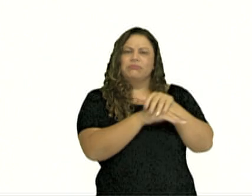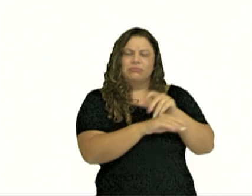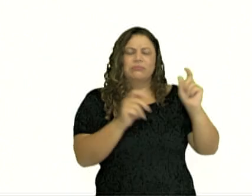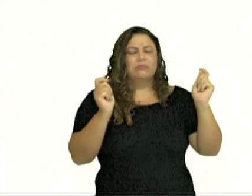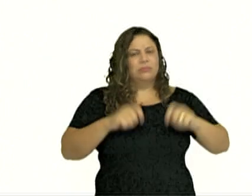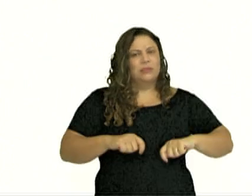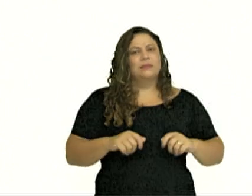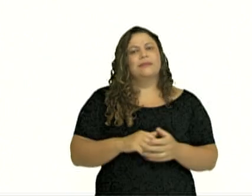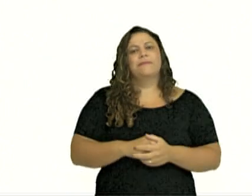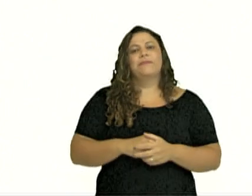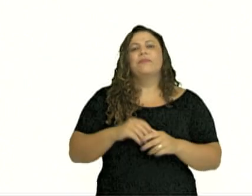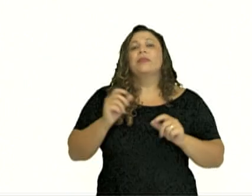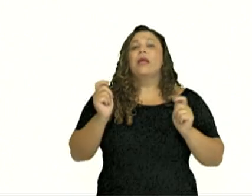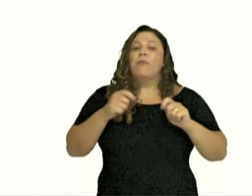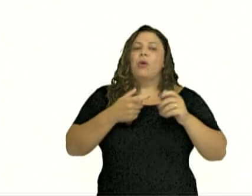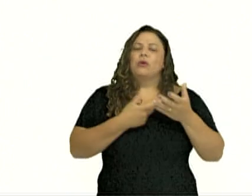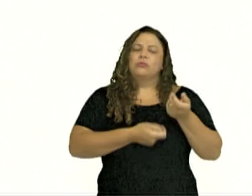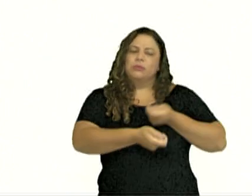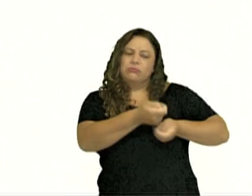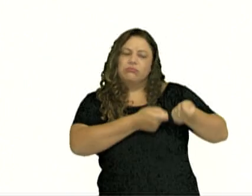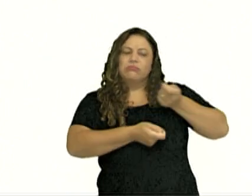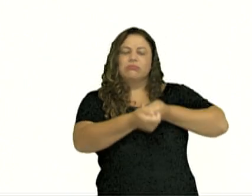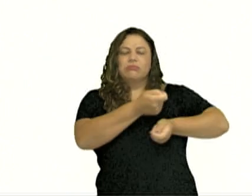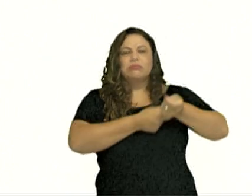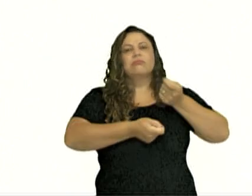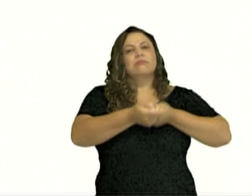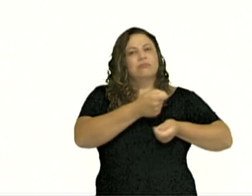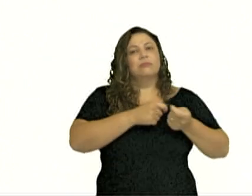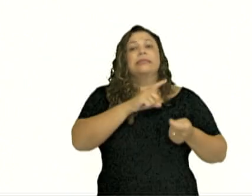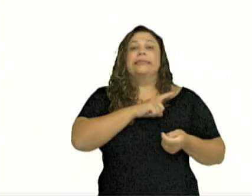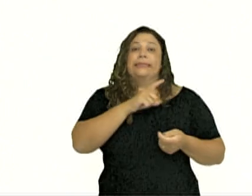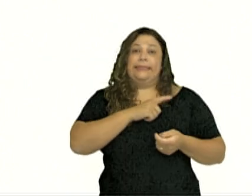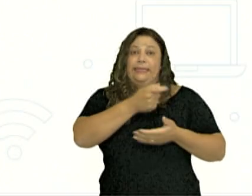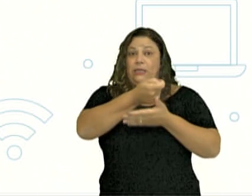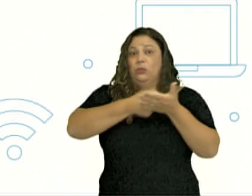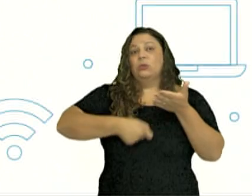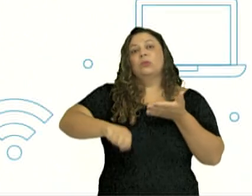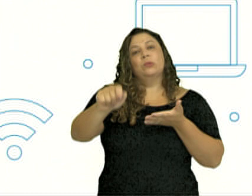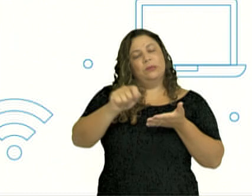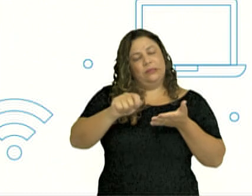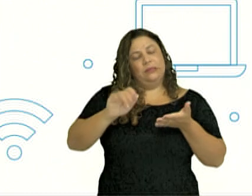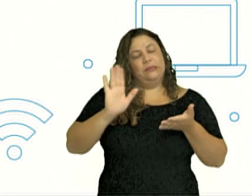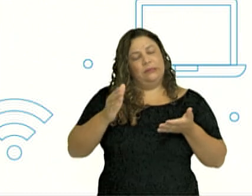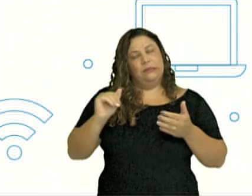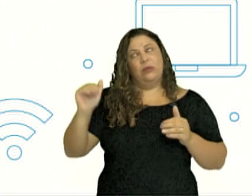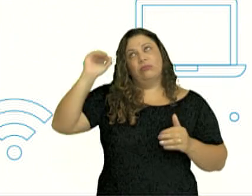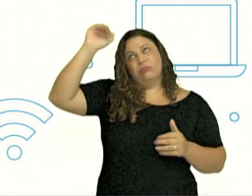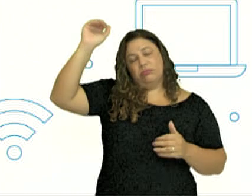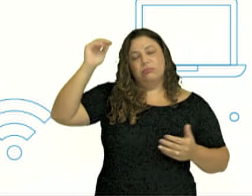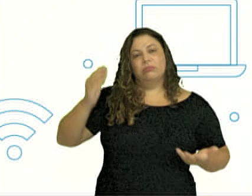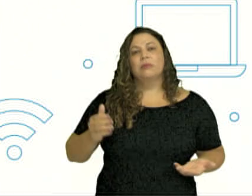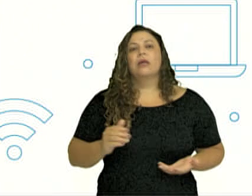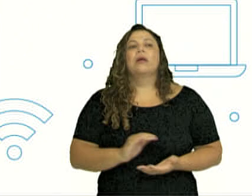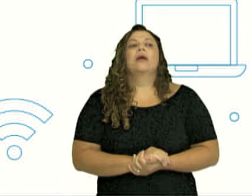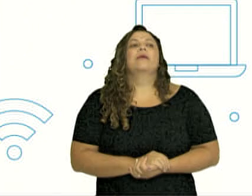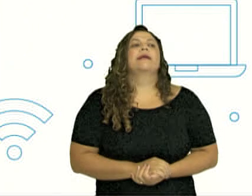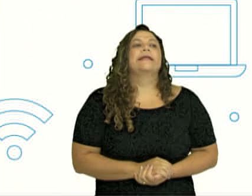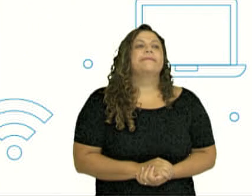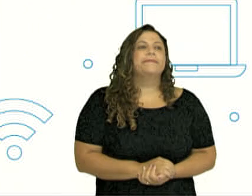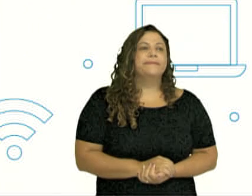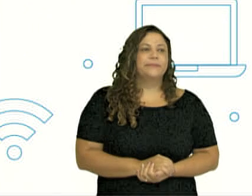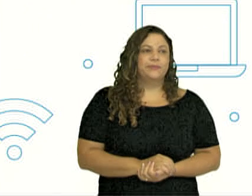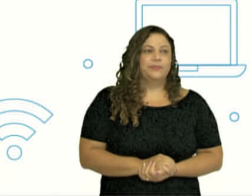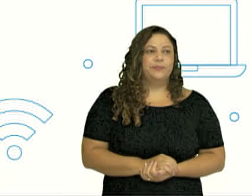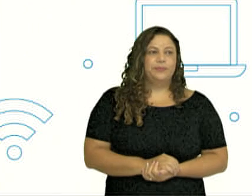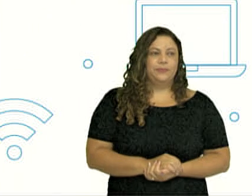retirada, para a movimentação ali, você vai ter que ter autorização de alguém que acompanhe, né? De maior idade, né?